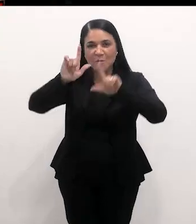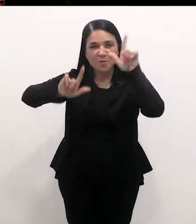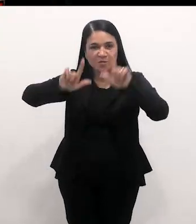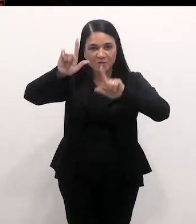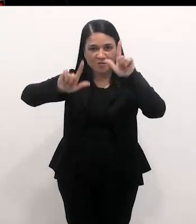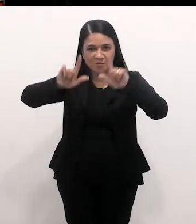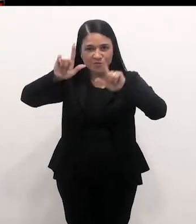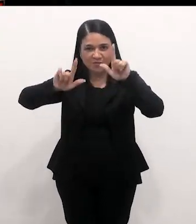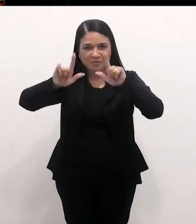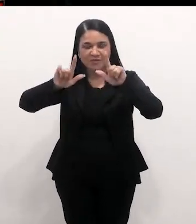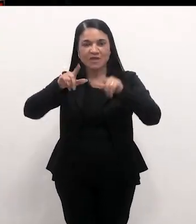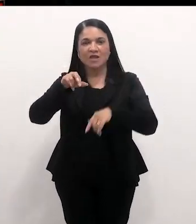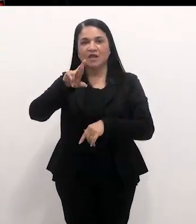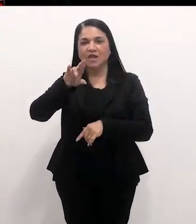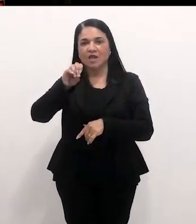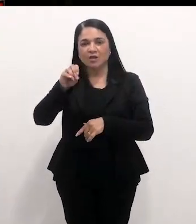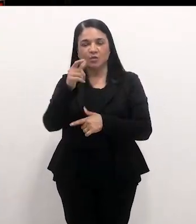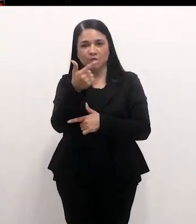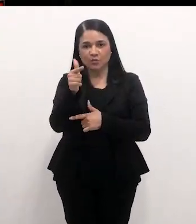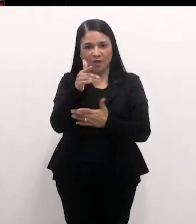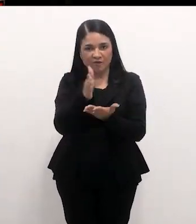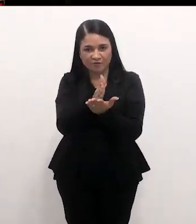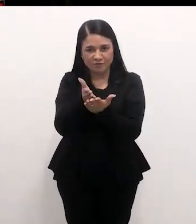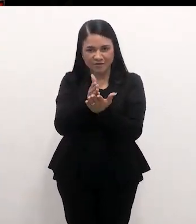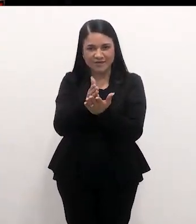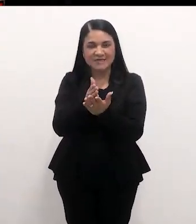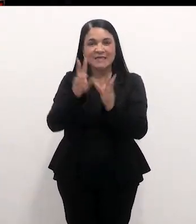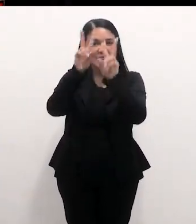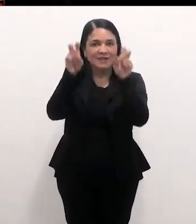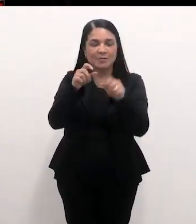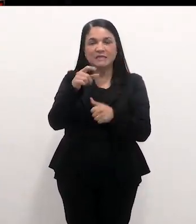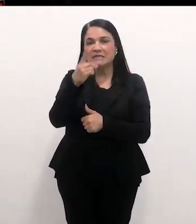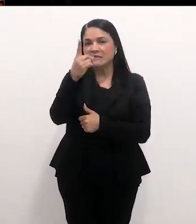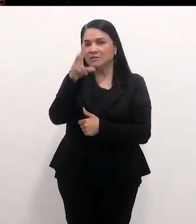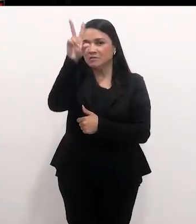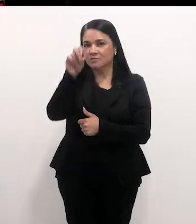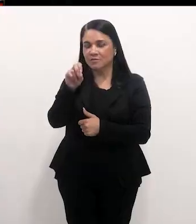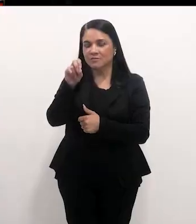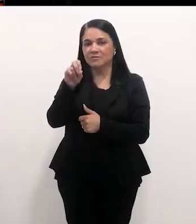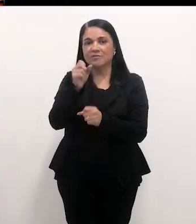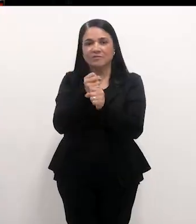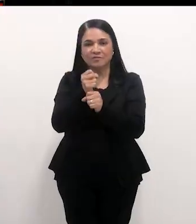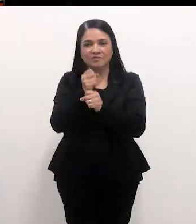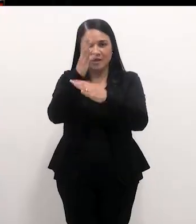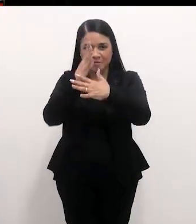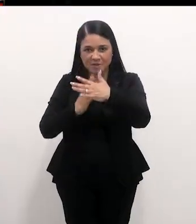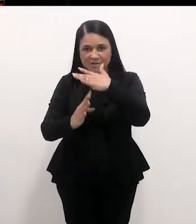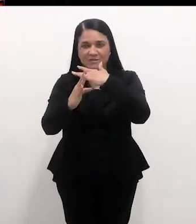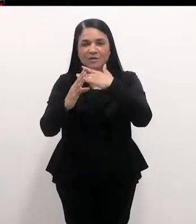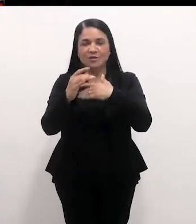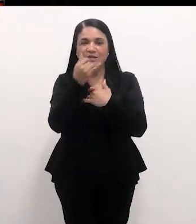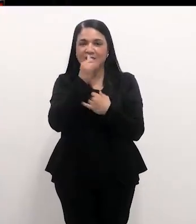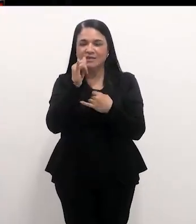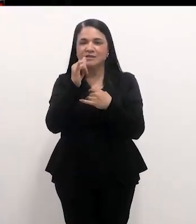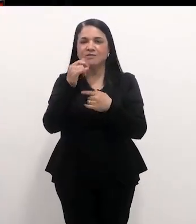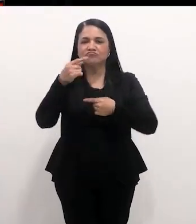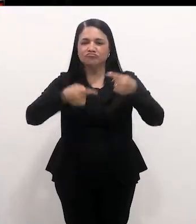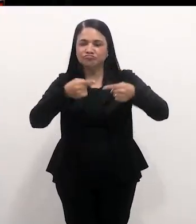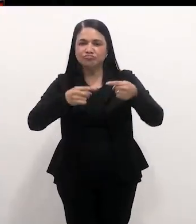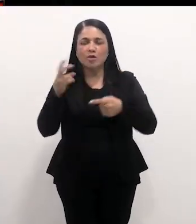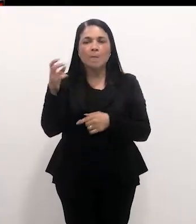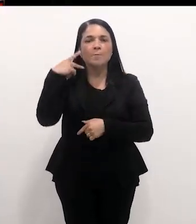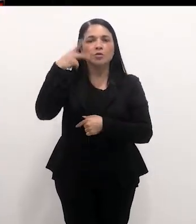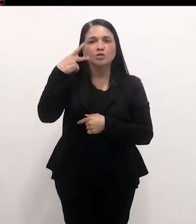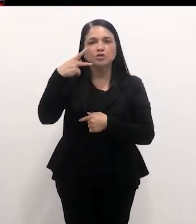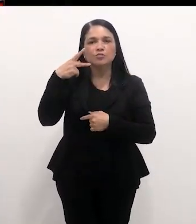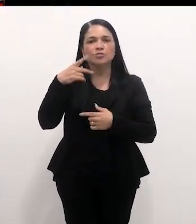bem isso. Bom, com isso nós encerramos aqui o nosso programa Rio Sem Fronteiras com o tema dos 150 anos da migração